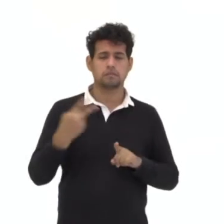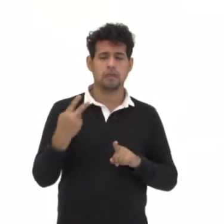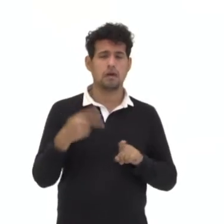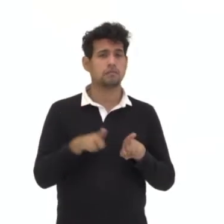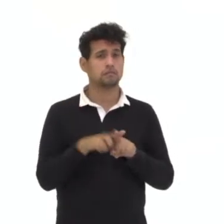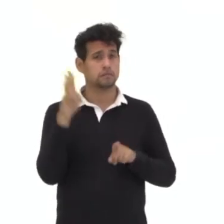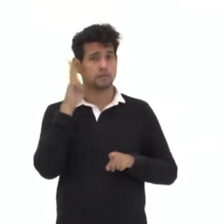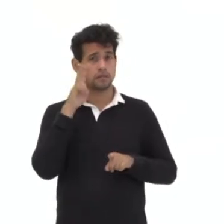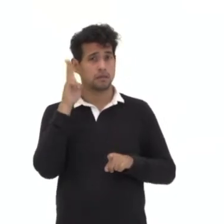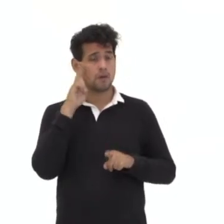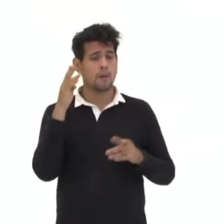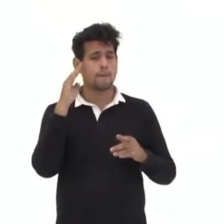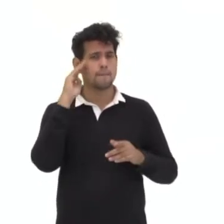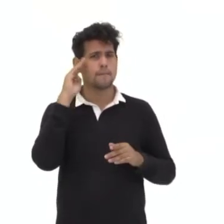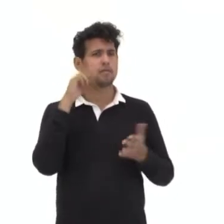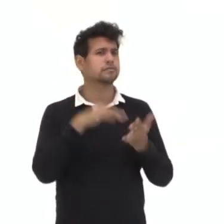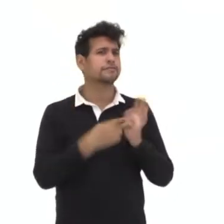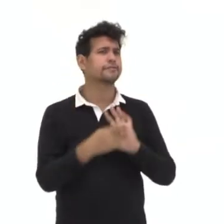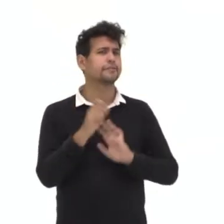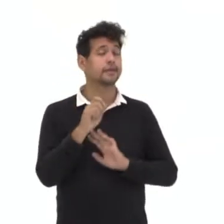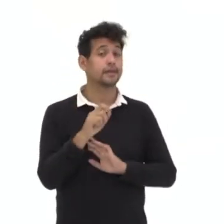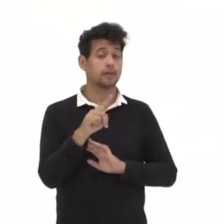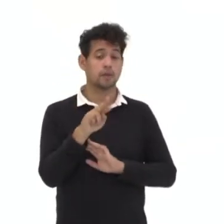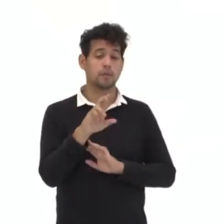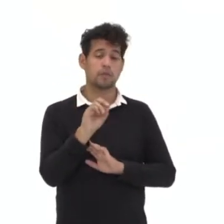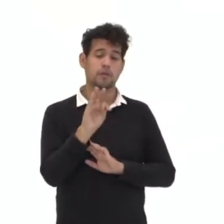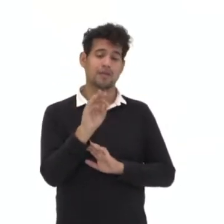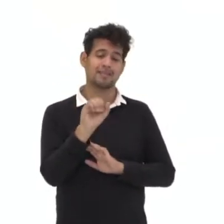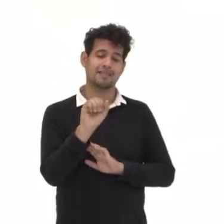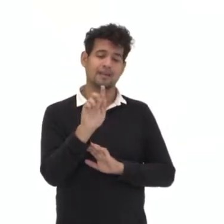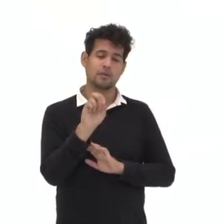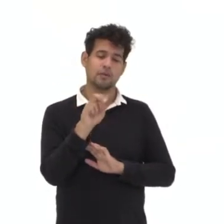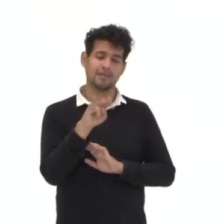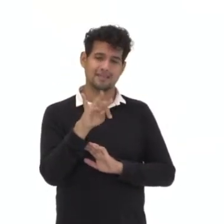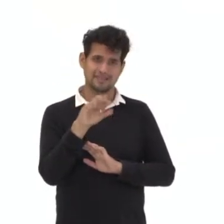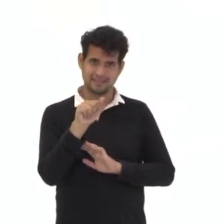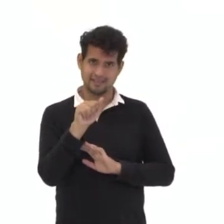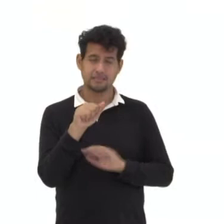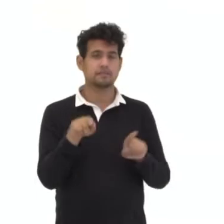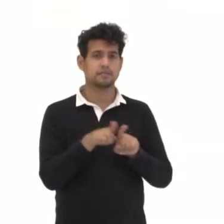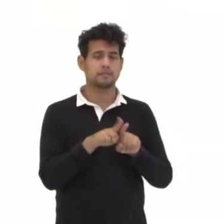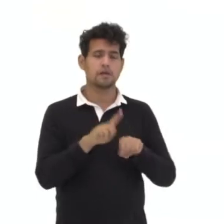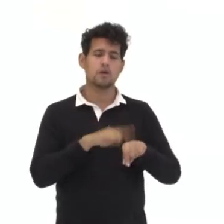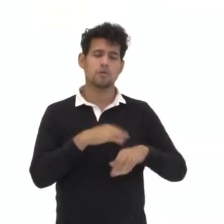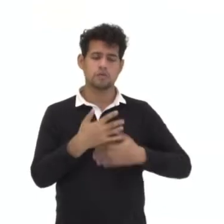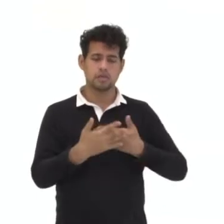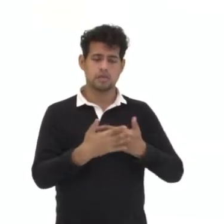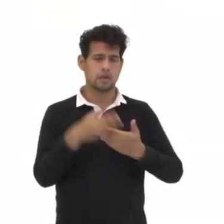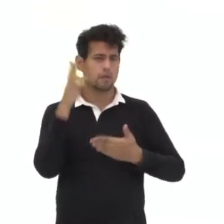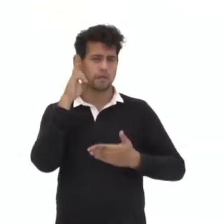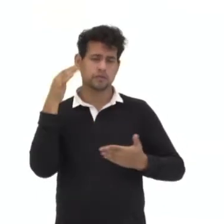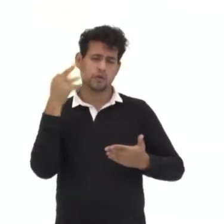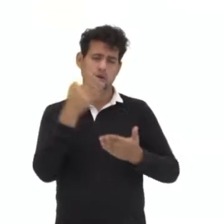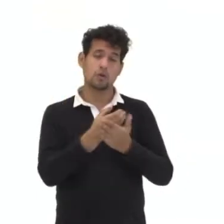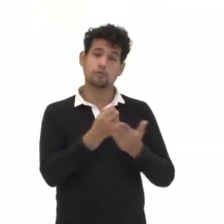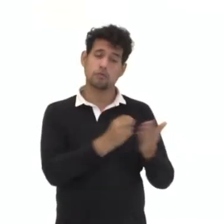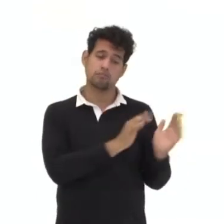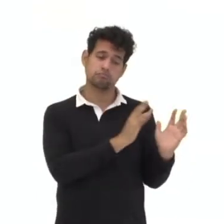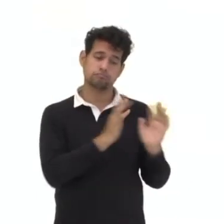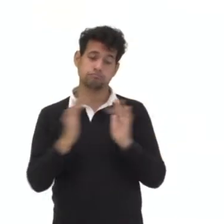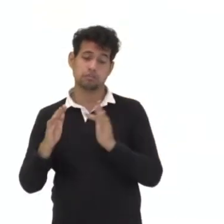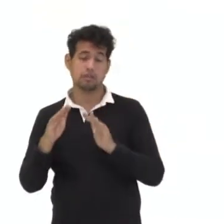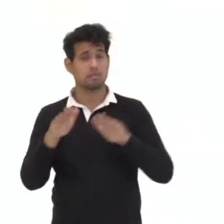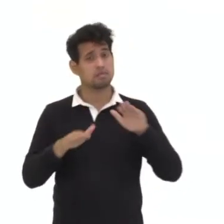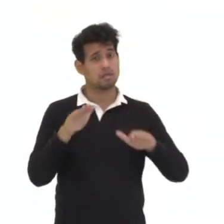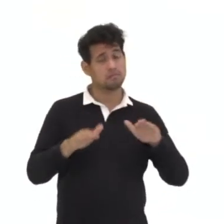que a personagem principal chama-se protagonista. O tempo psicológico ou cronológico, né, vai depender